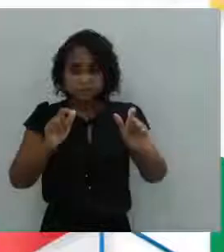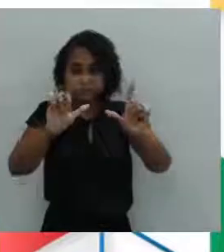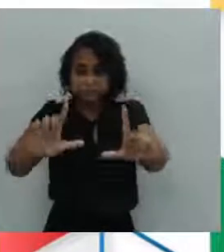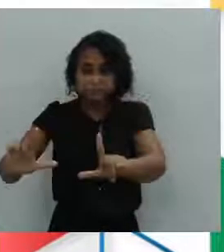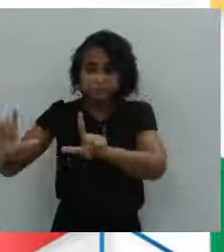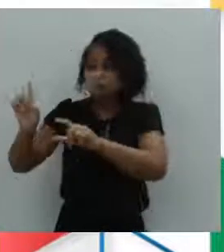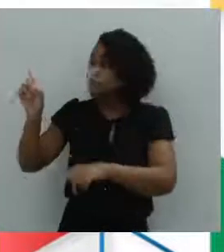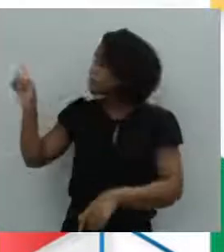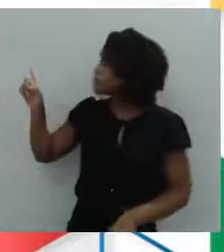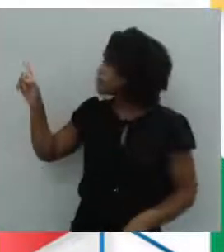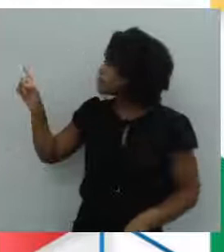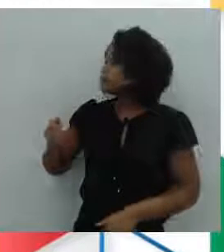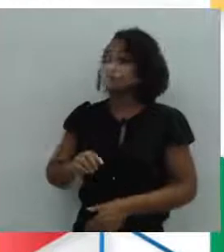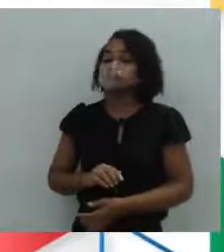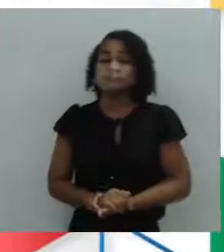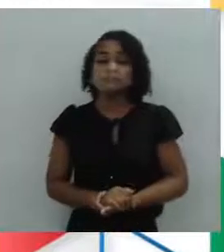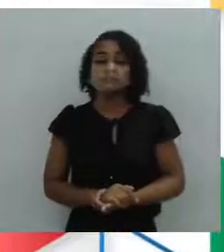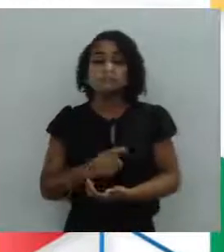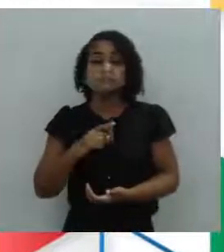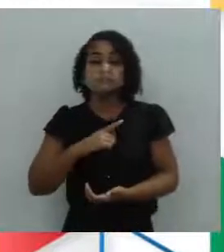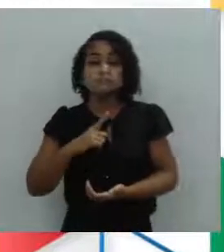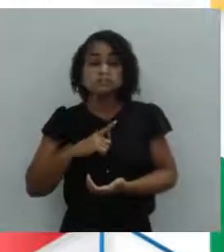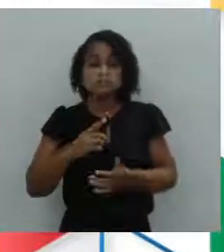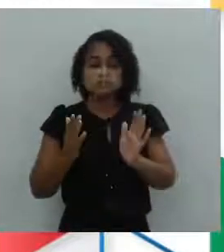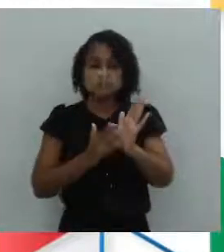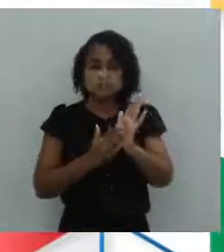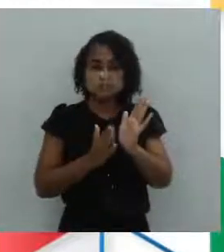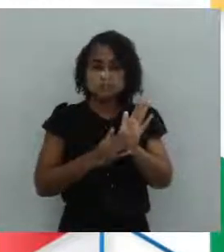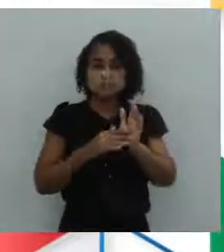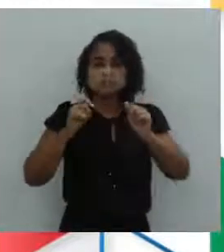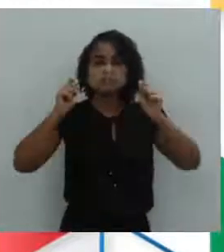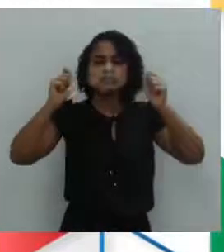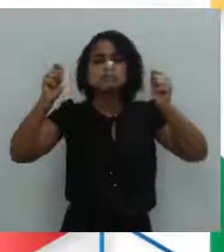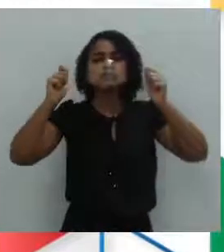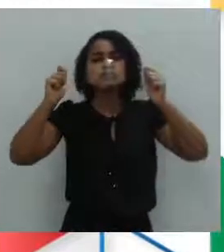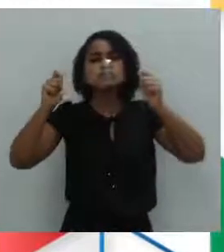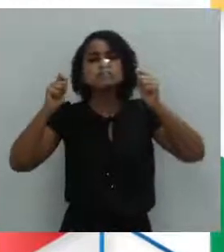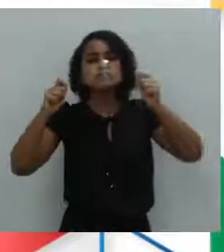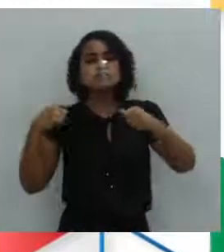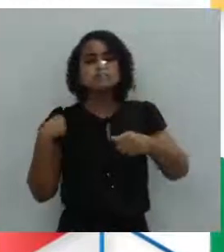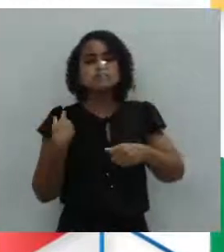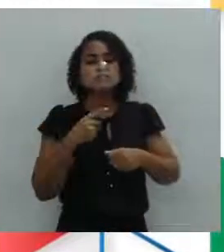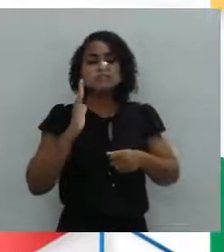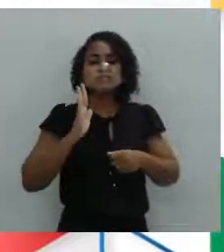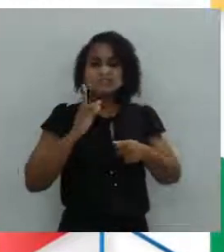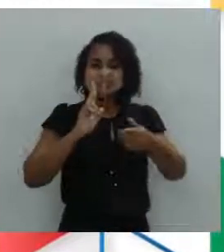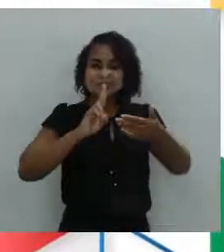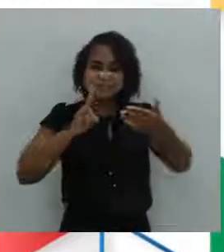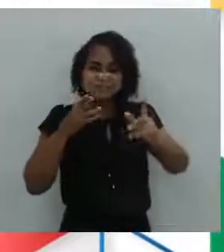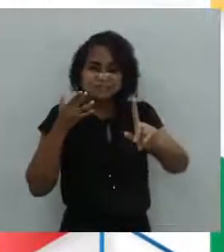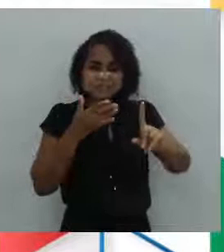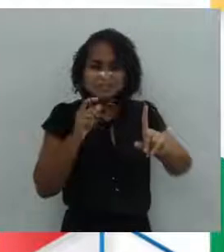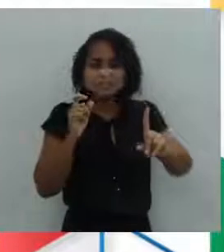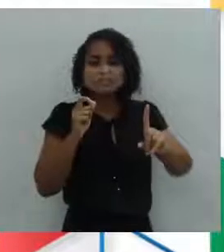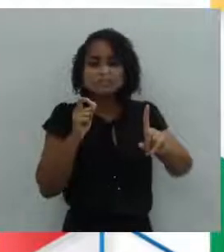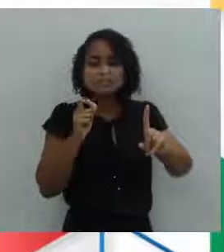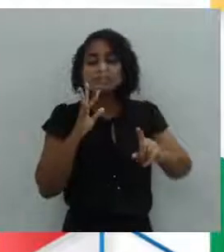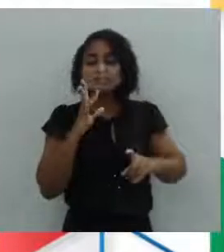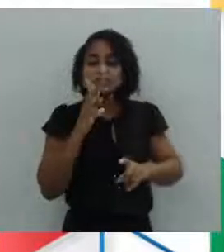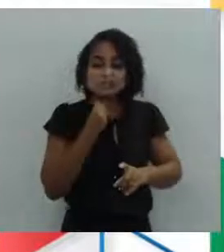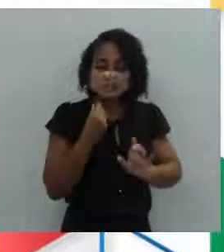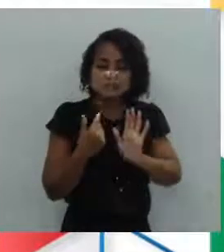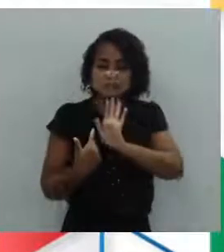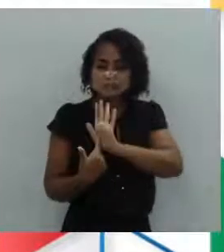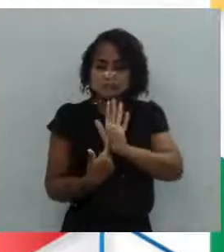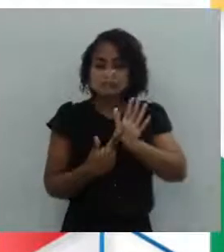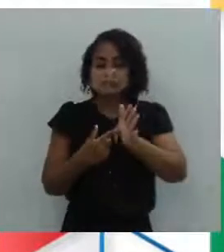slide. Os textos propositivos reivindicatórios, como seu próprio nome indica, são conhecidos por